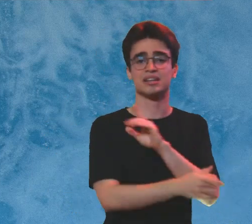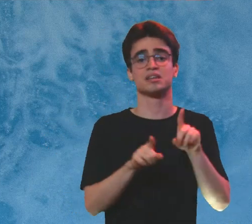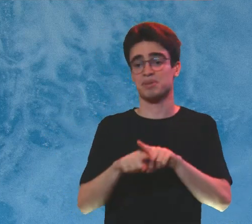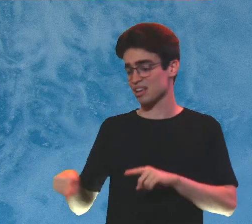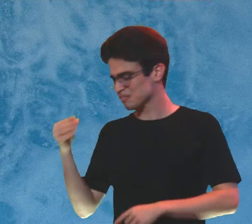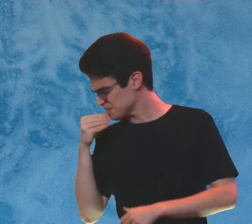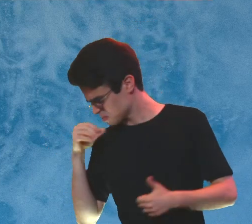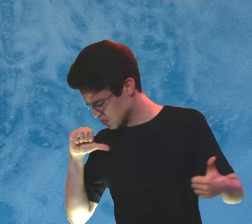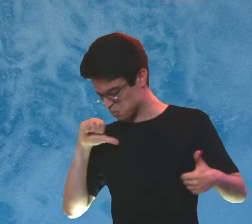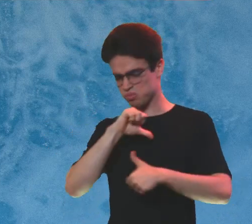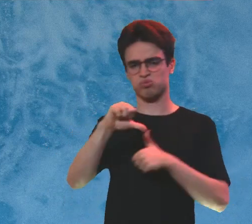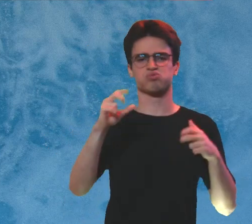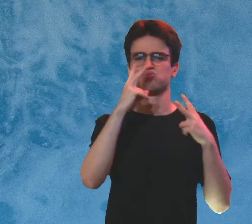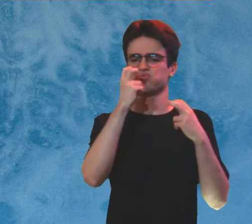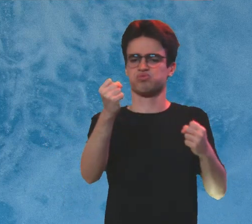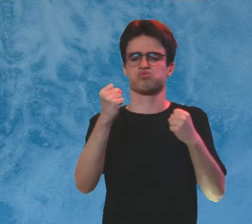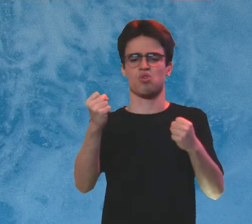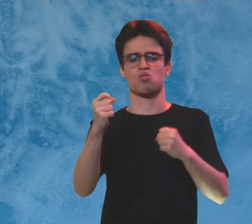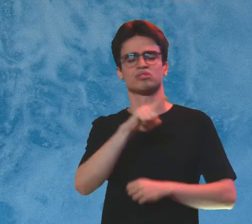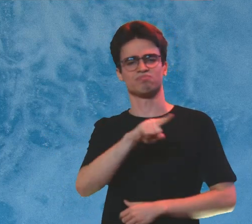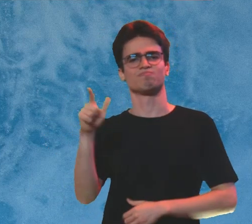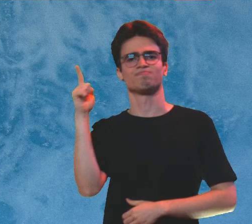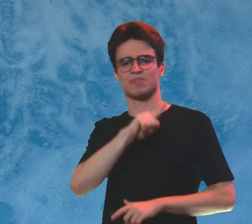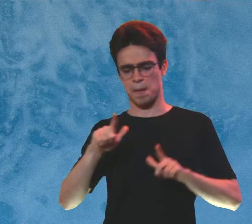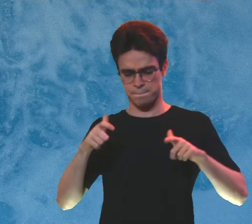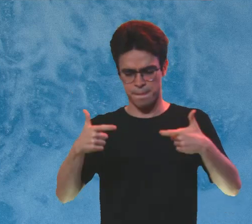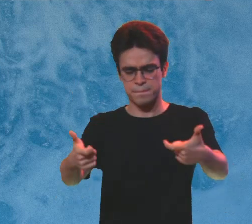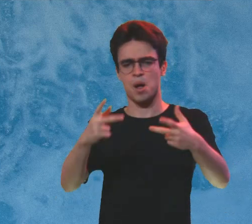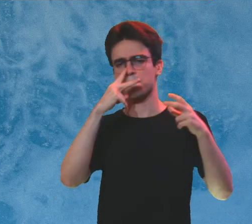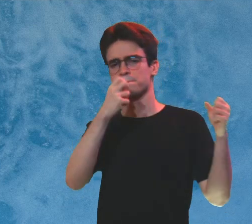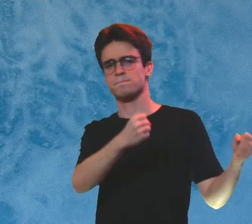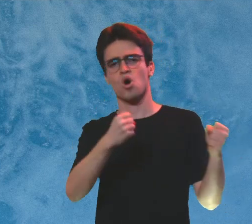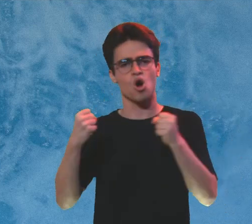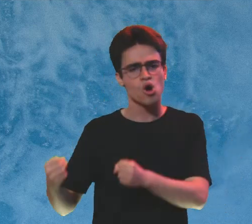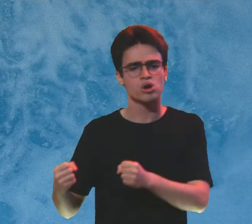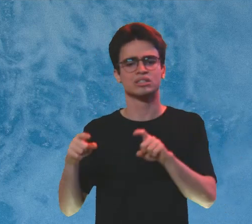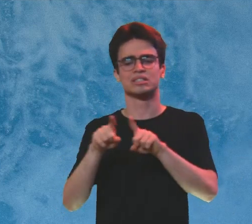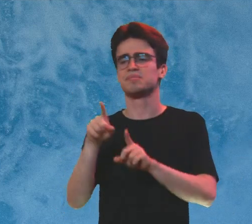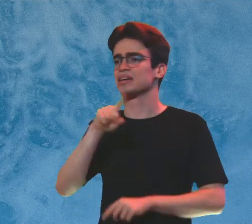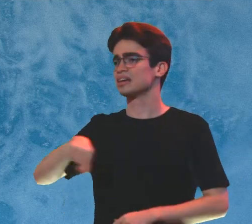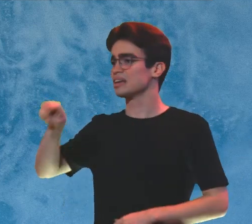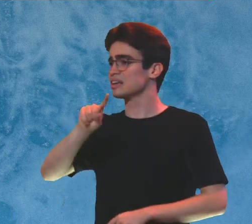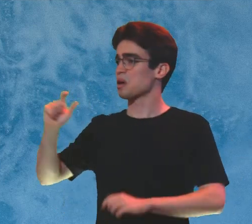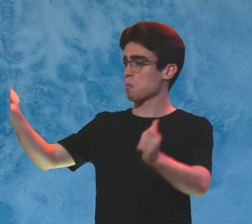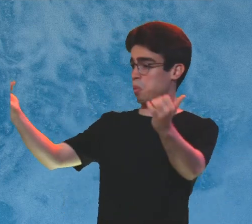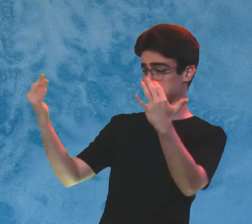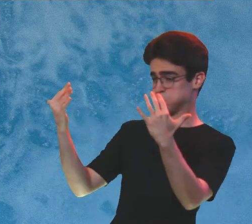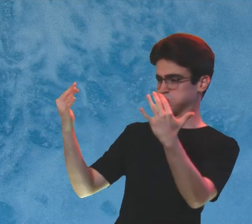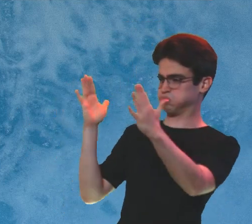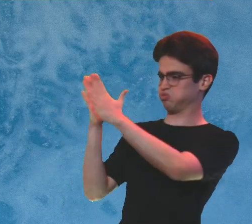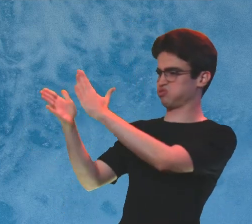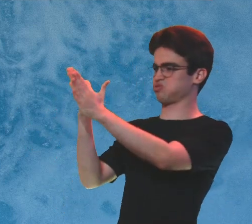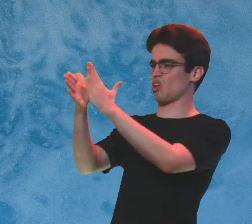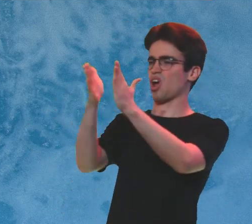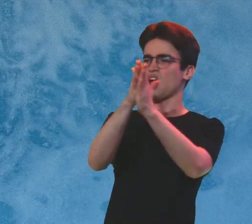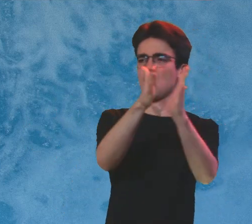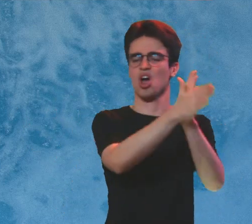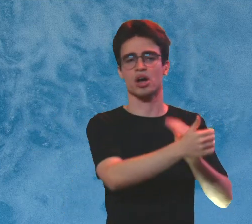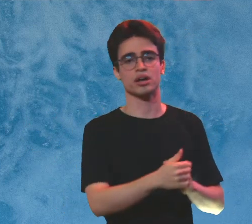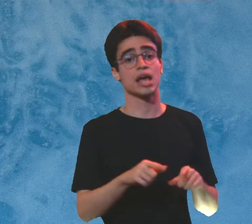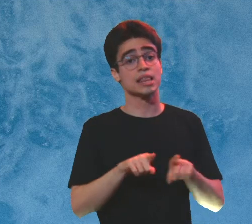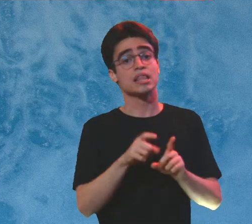tiraram força, tornaram-se poderosos na batalha e puseram em fuga exércitos estrangeiros. Houve mulheres que,